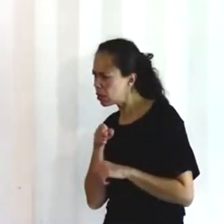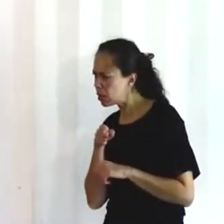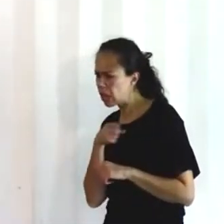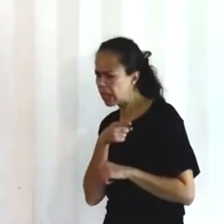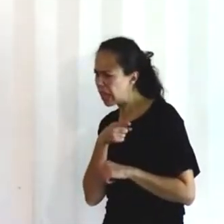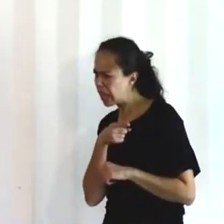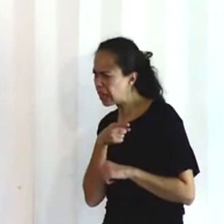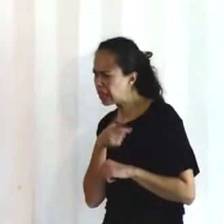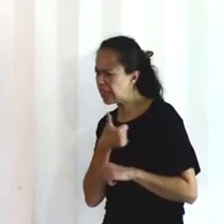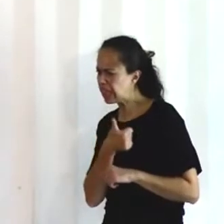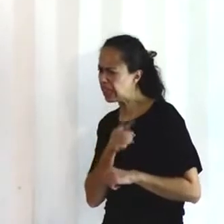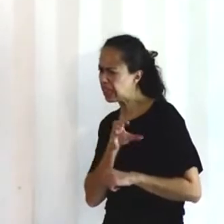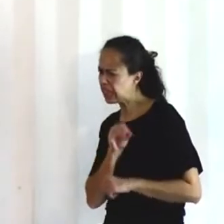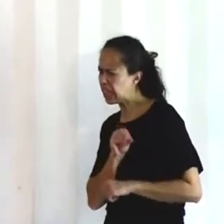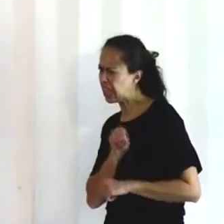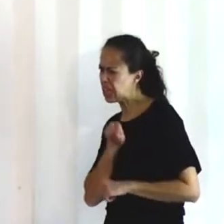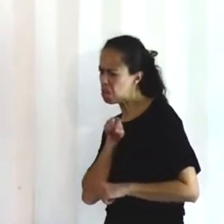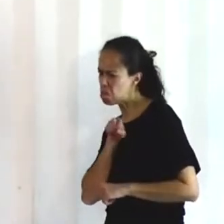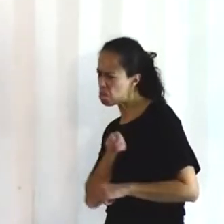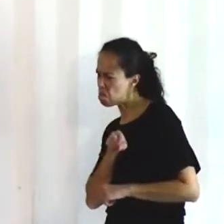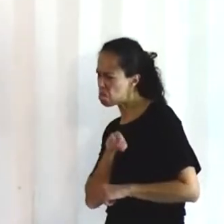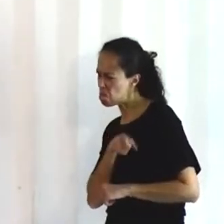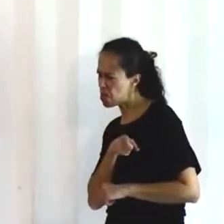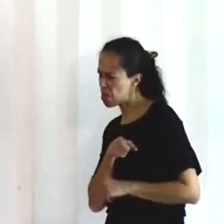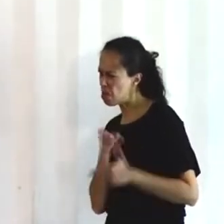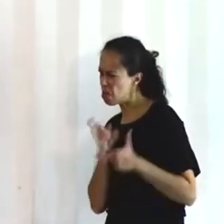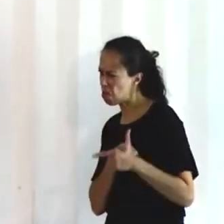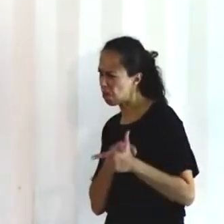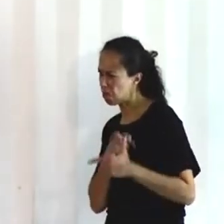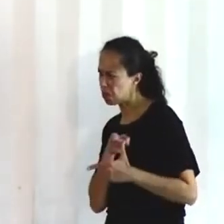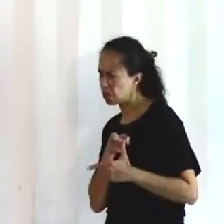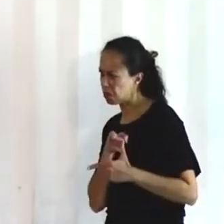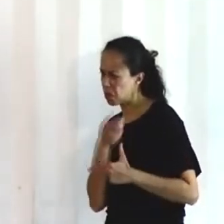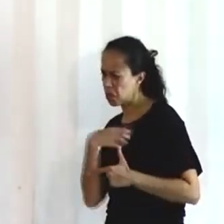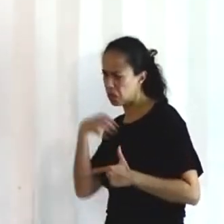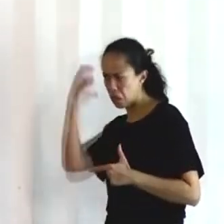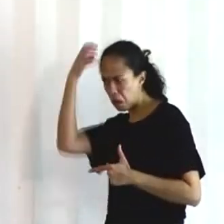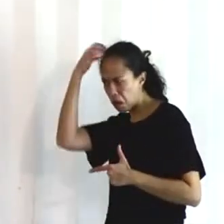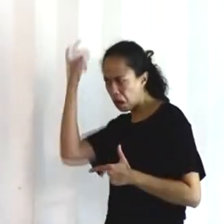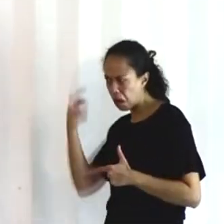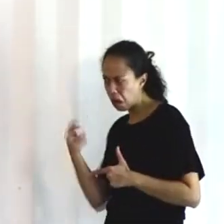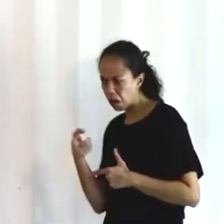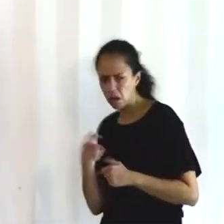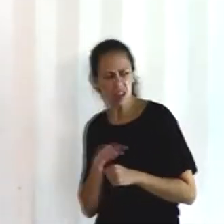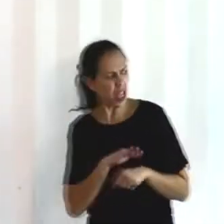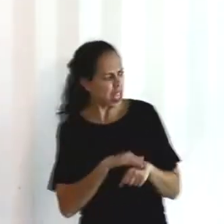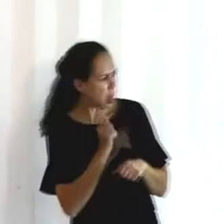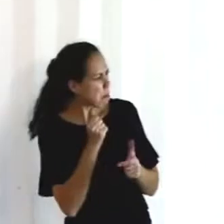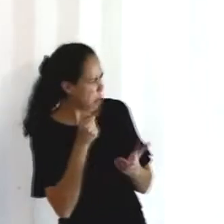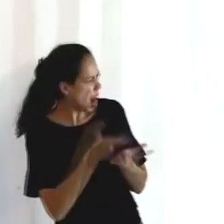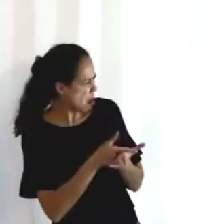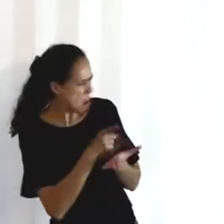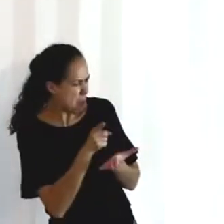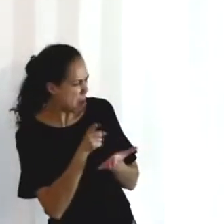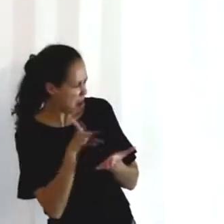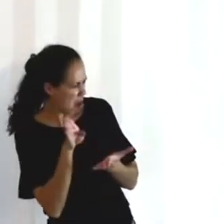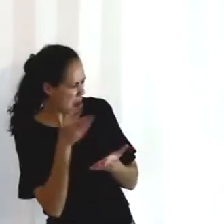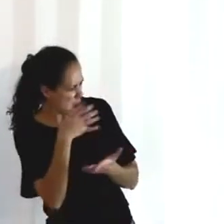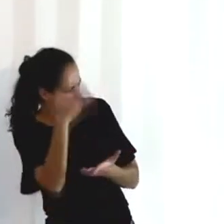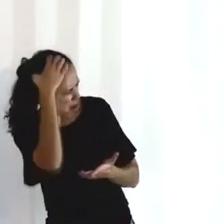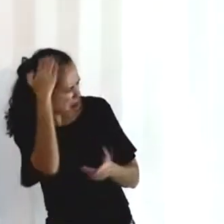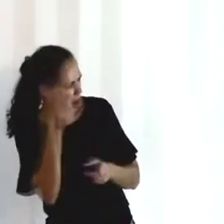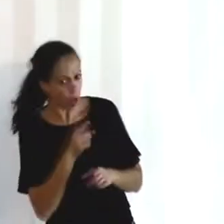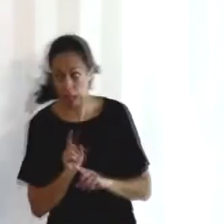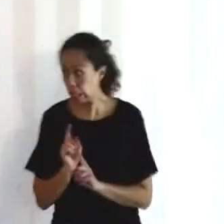maiores devedores aqui do reino? Era. Ele pagou a conta dele? Não. O rei se